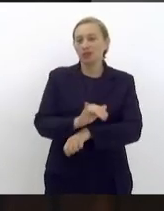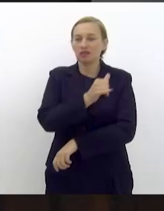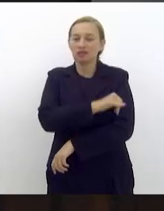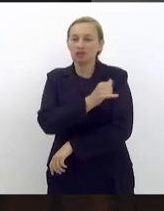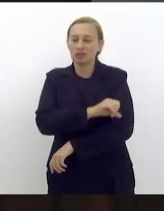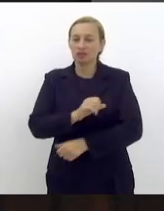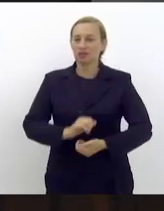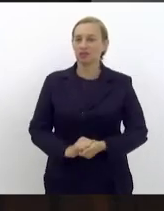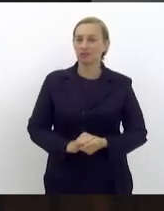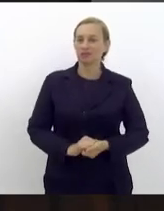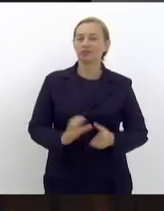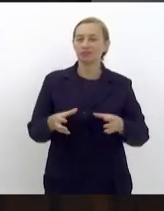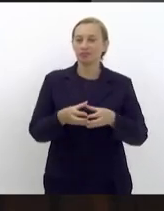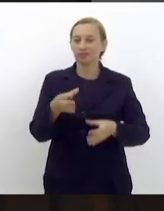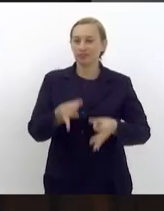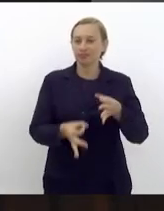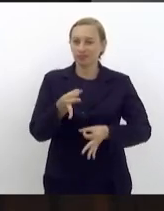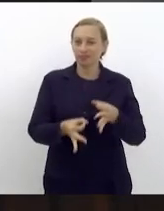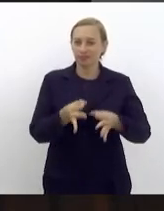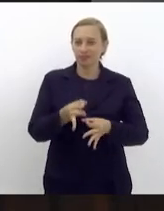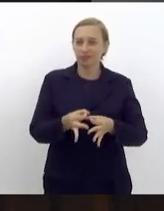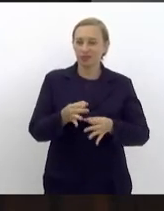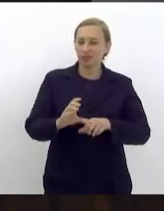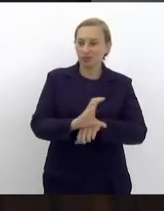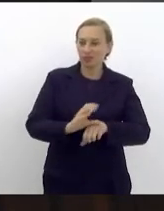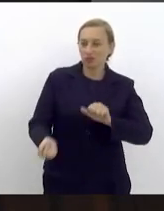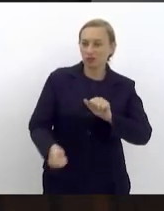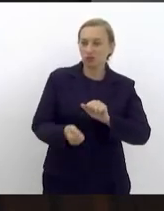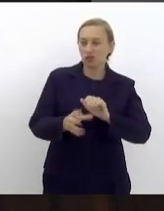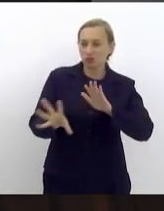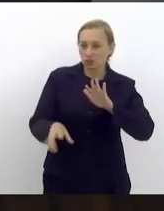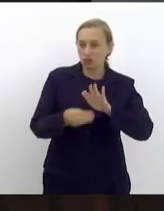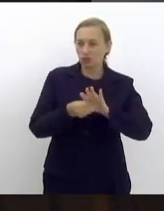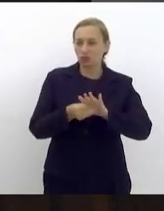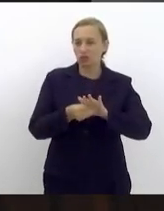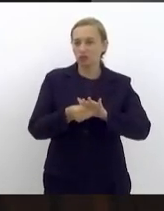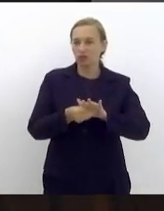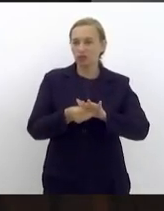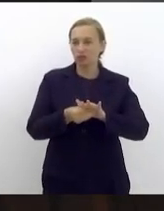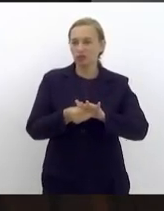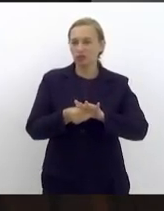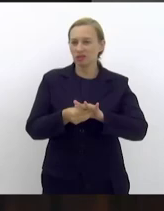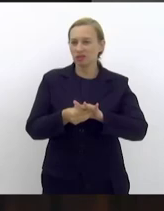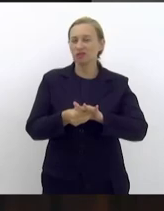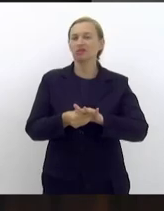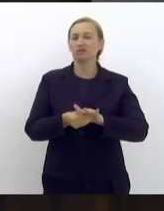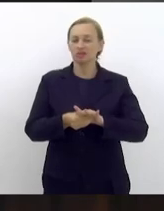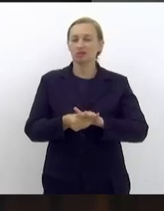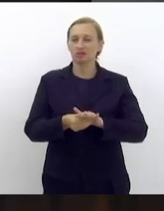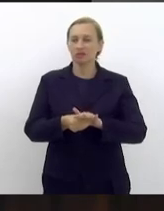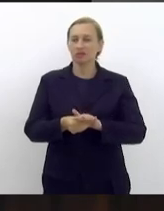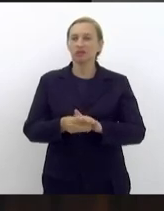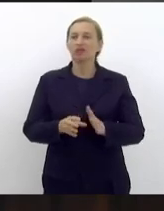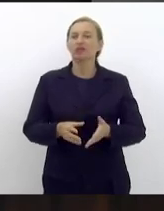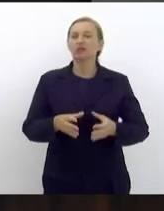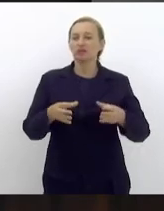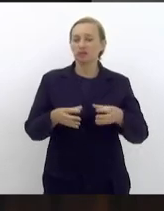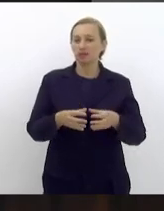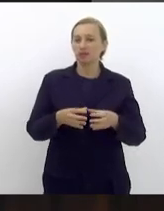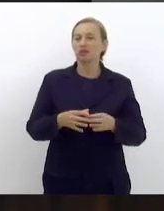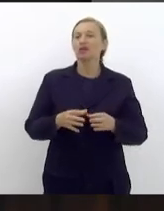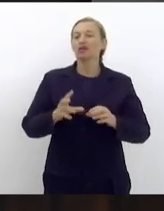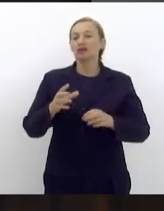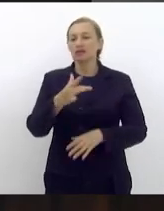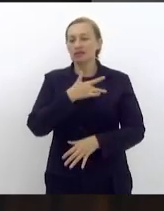comissões de Constituição e Justiça, pela condicionalidade com emenda de transporte favorável, com emenda da Comissão de Constituição e Justiça, de